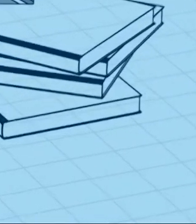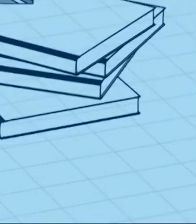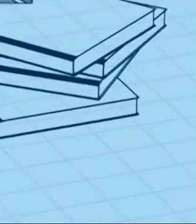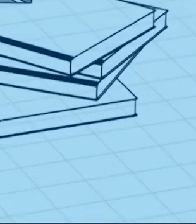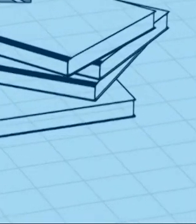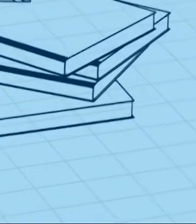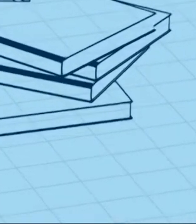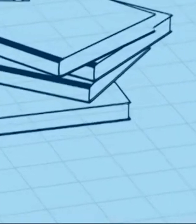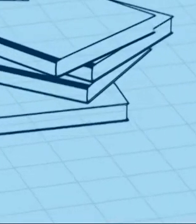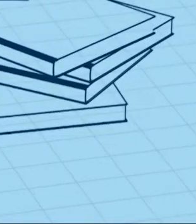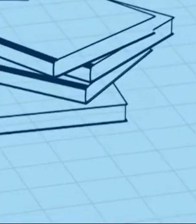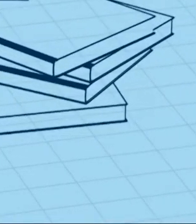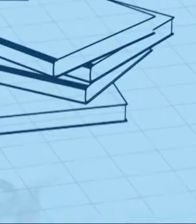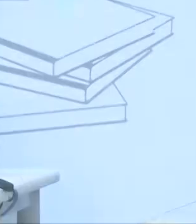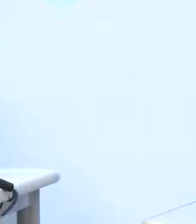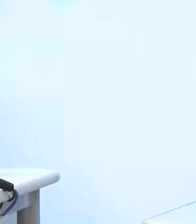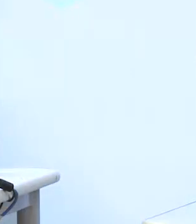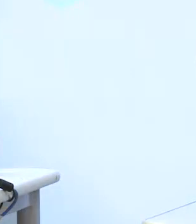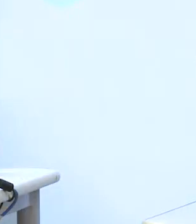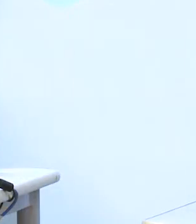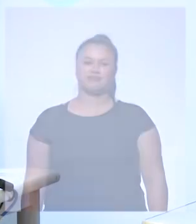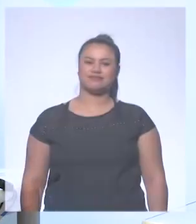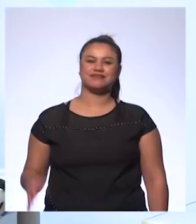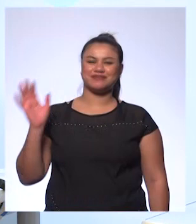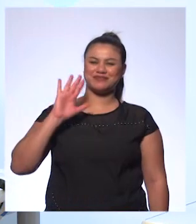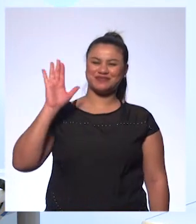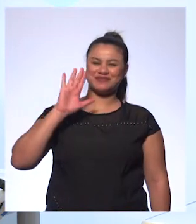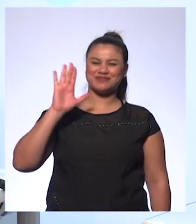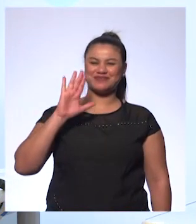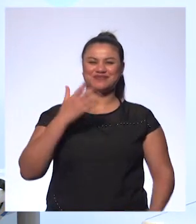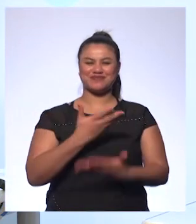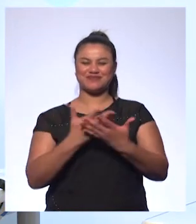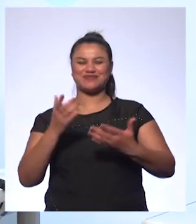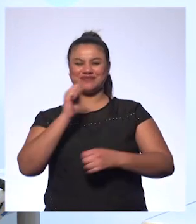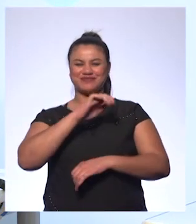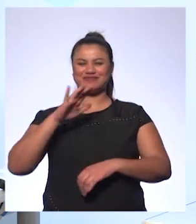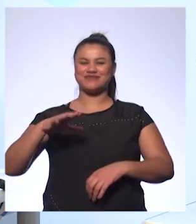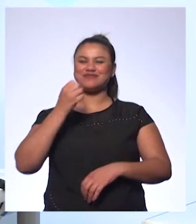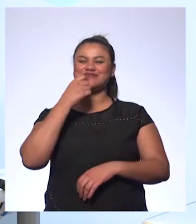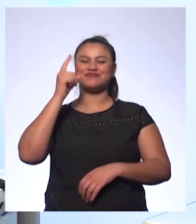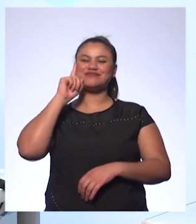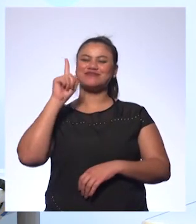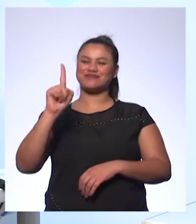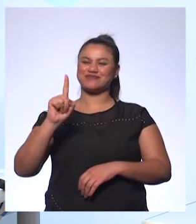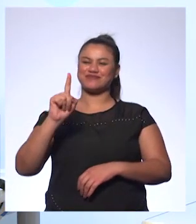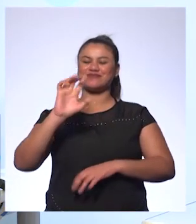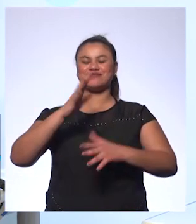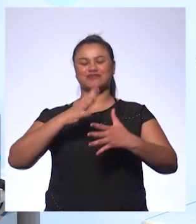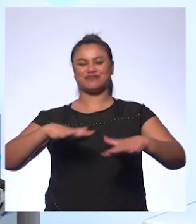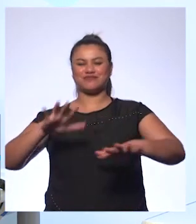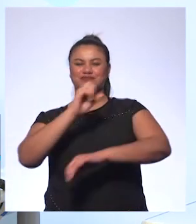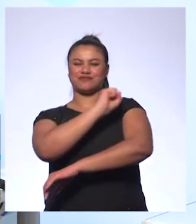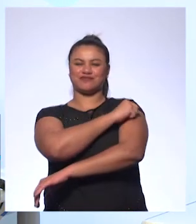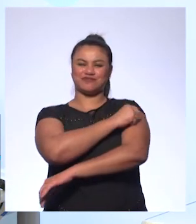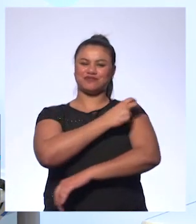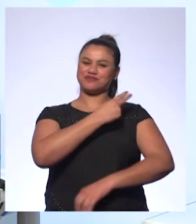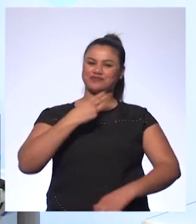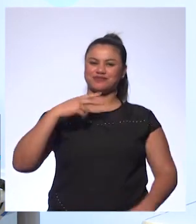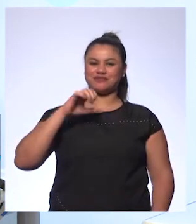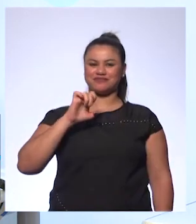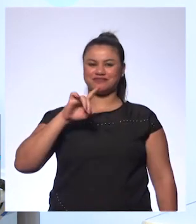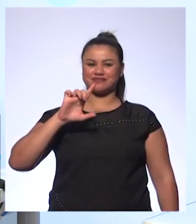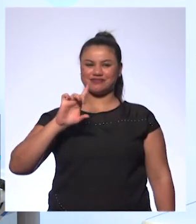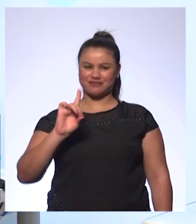a good morning in steers of Day trade Bom dia alunos do 8º ano a arte shared